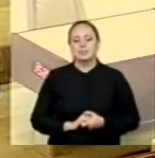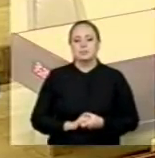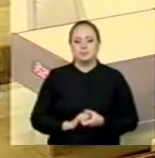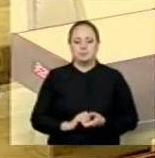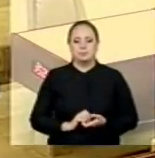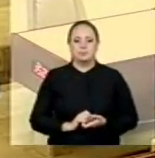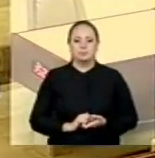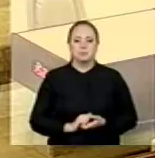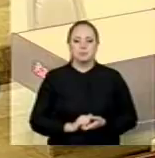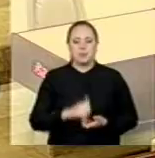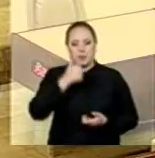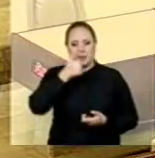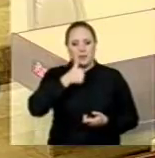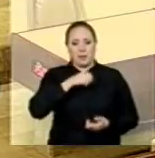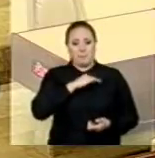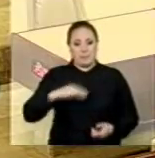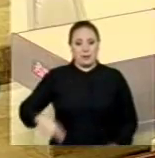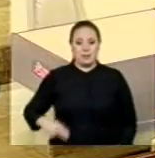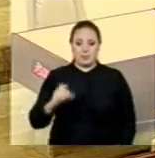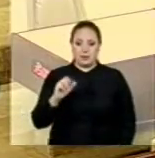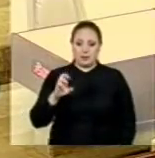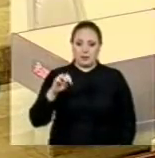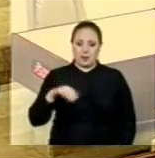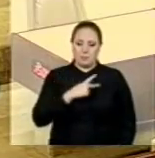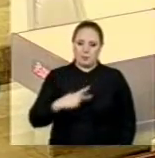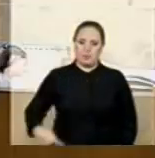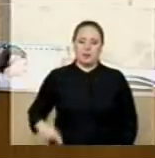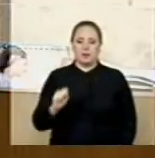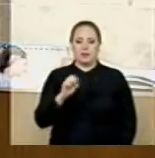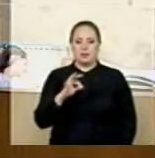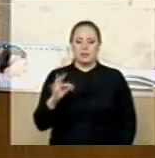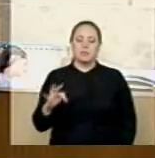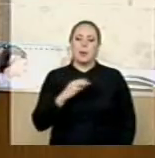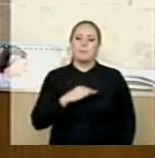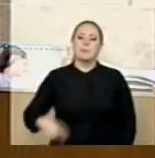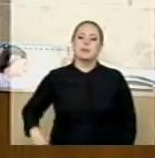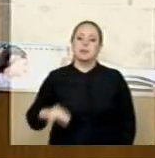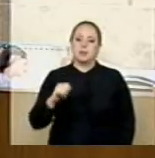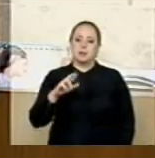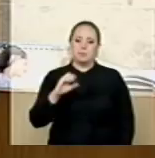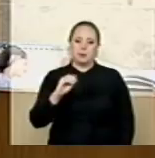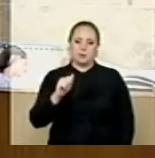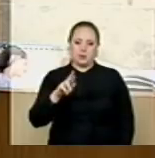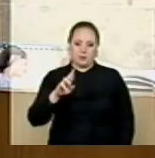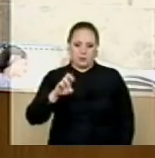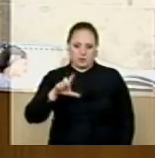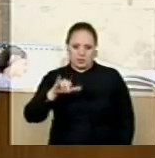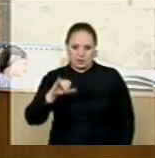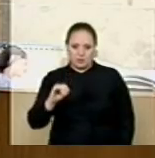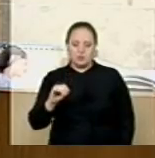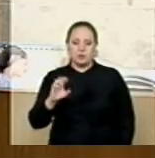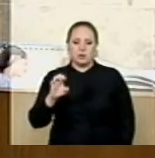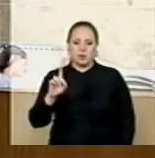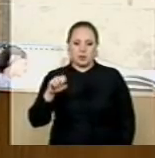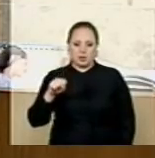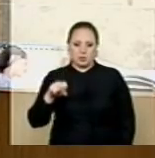Senhora ministra Carmen Lúcia, presidente do Supremo Tribunal Federal, senhores ministros Marco Aurélio e Edson Fachin, relatores dessas ações